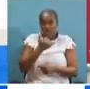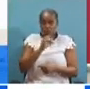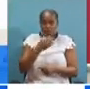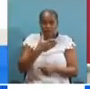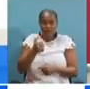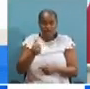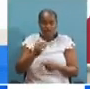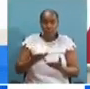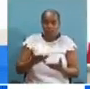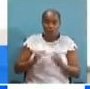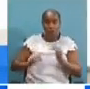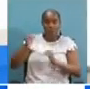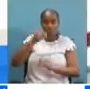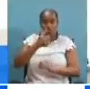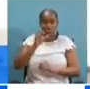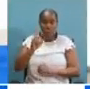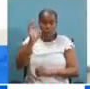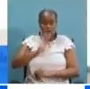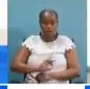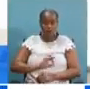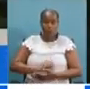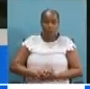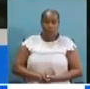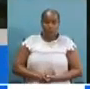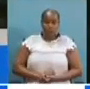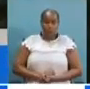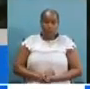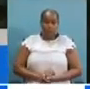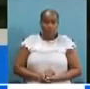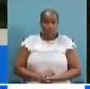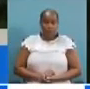2015 aumentaram para 56%.